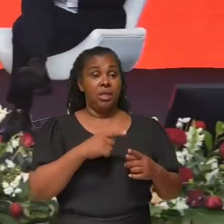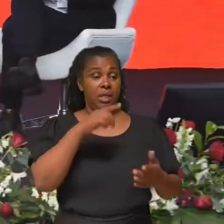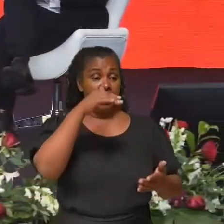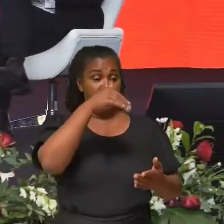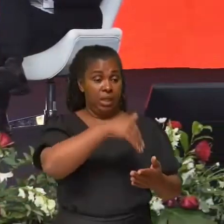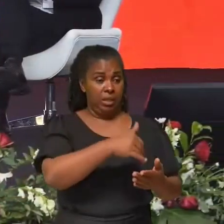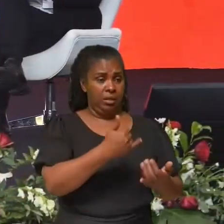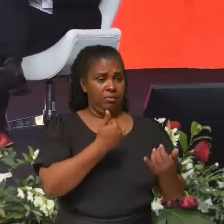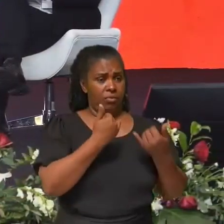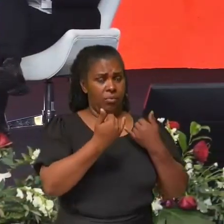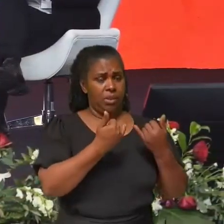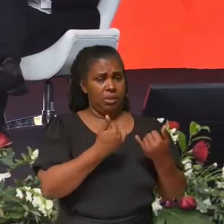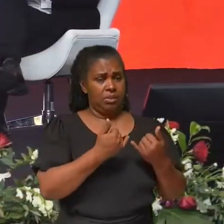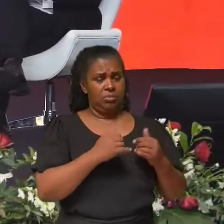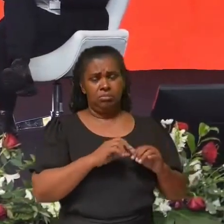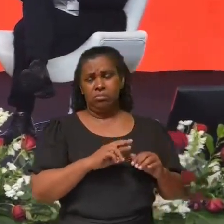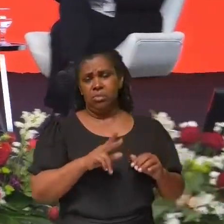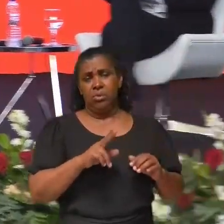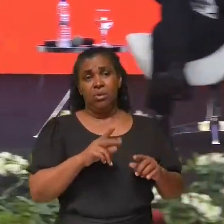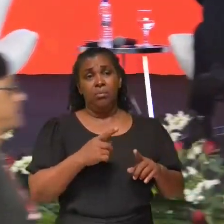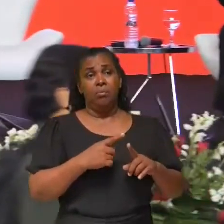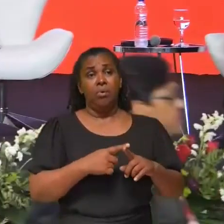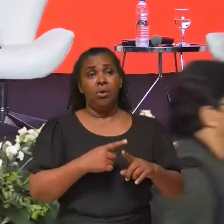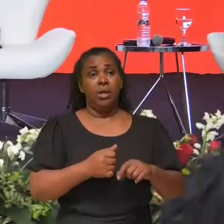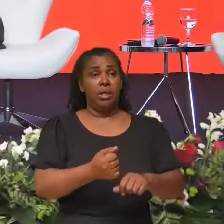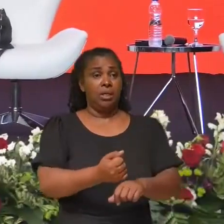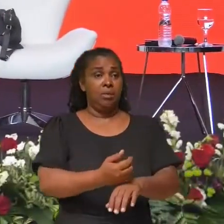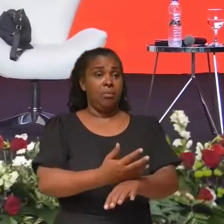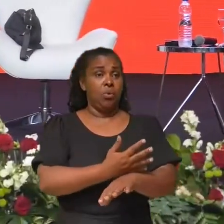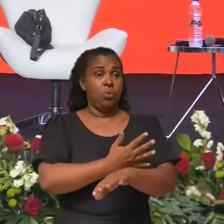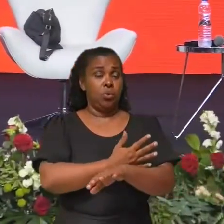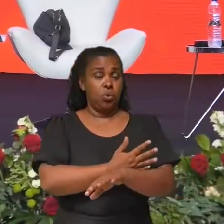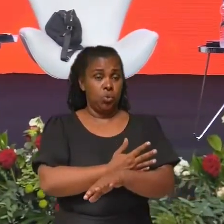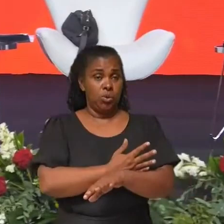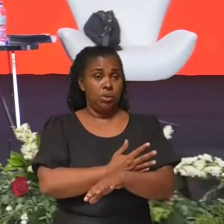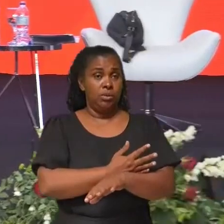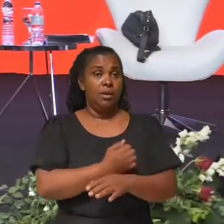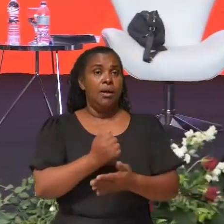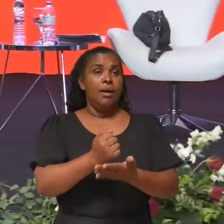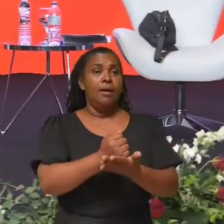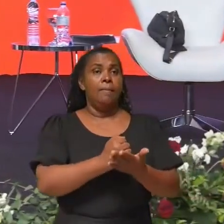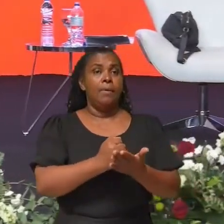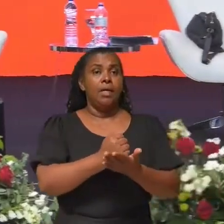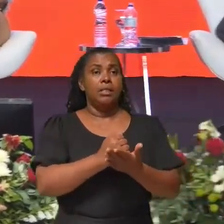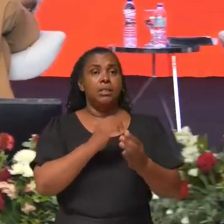se emocionam. A base da comunicação é a emoção.